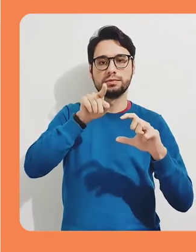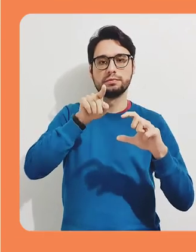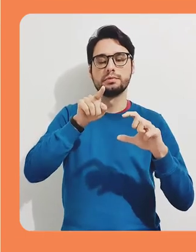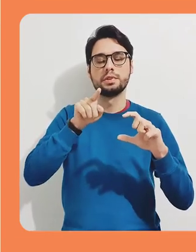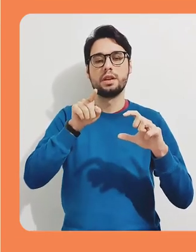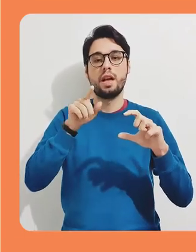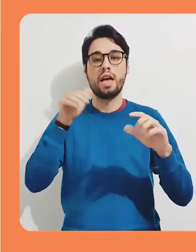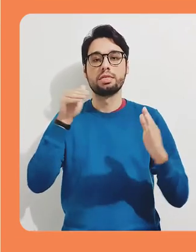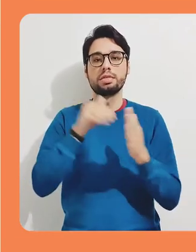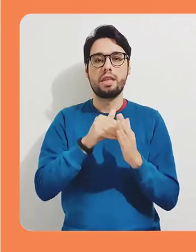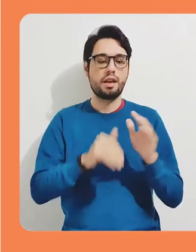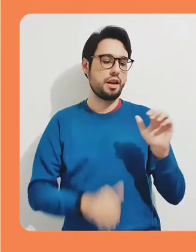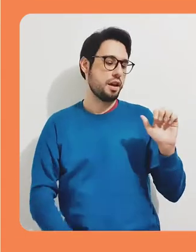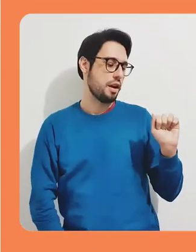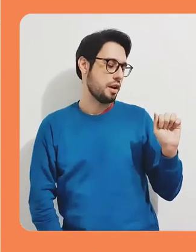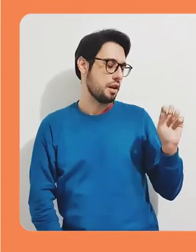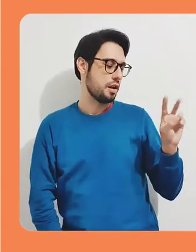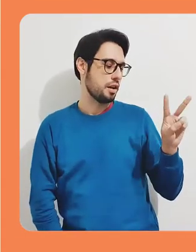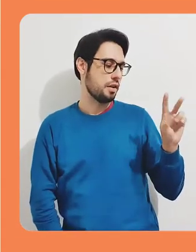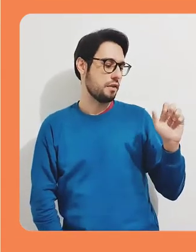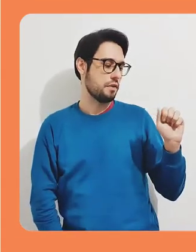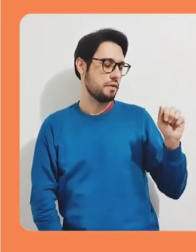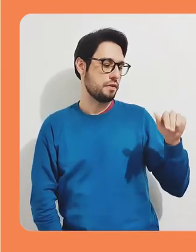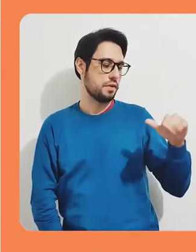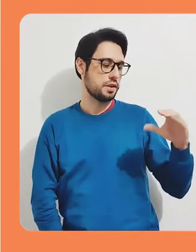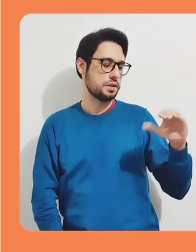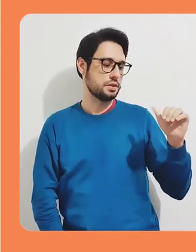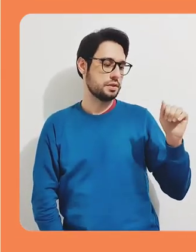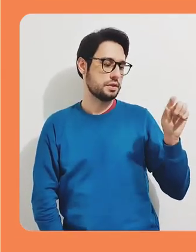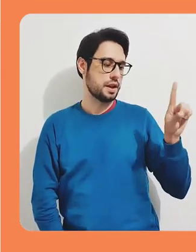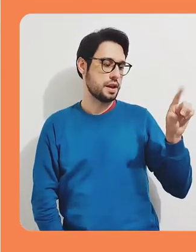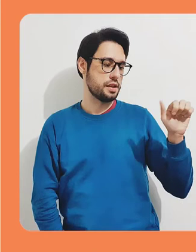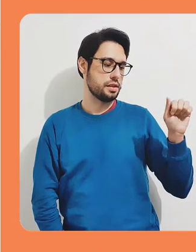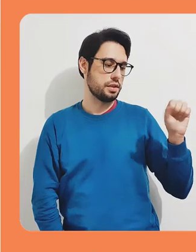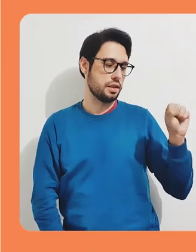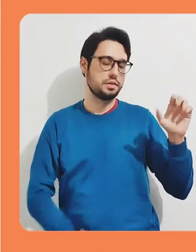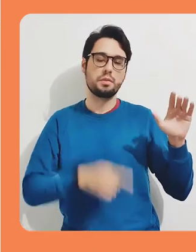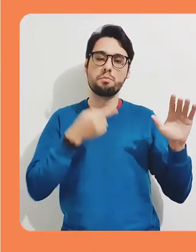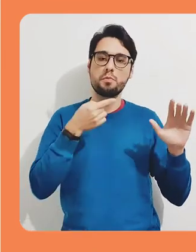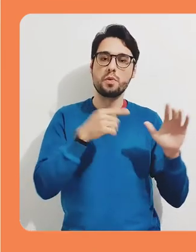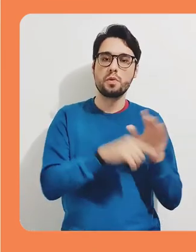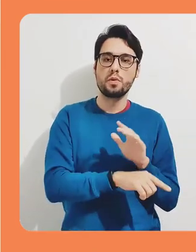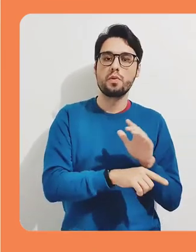selecionar uma classe qualquer. Tem várias outras opções que você pode